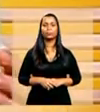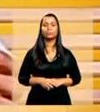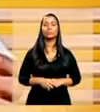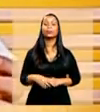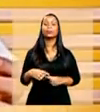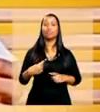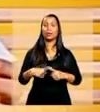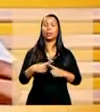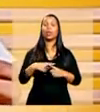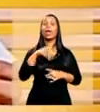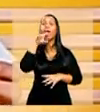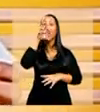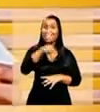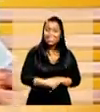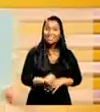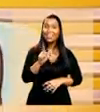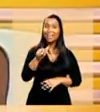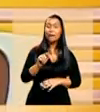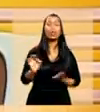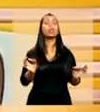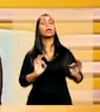É para morder?